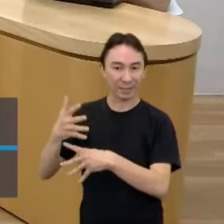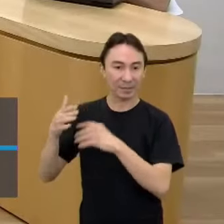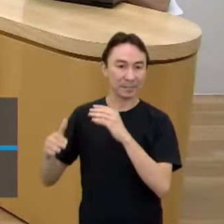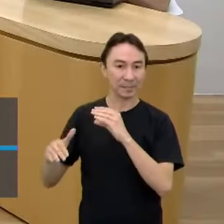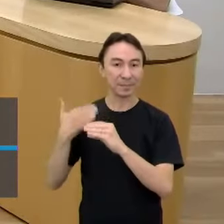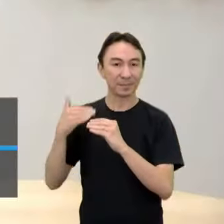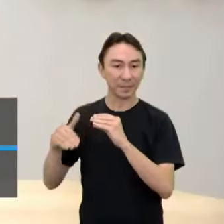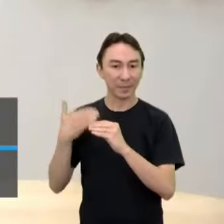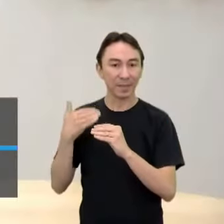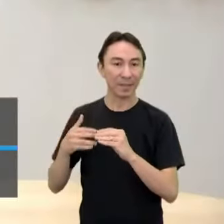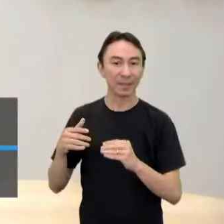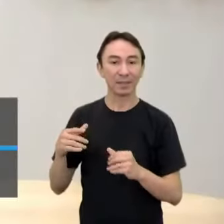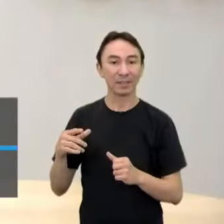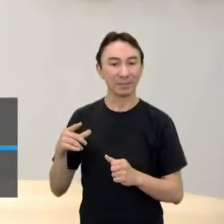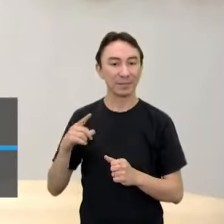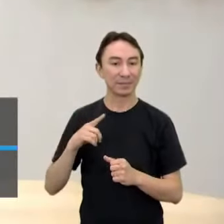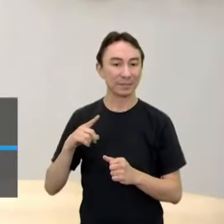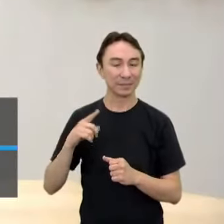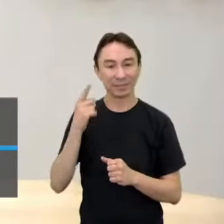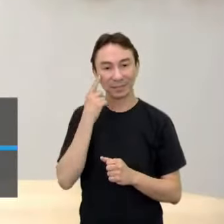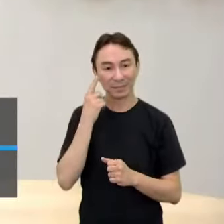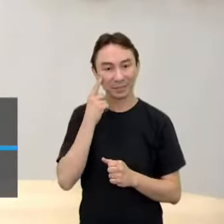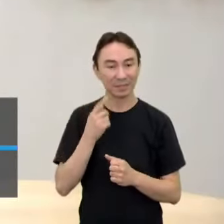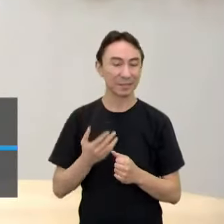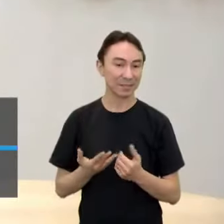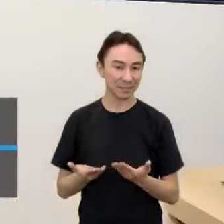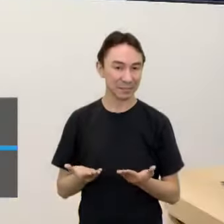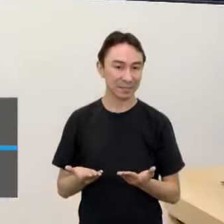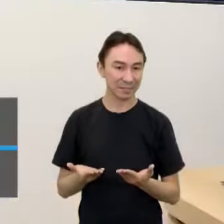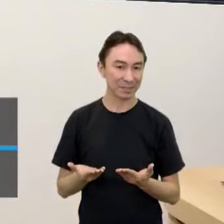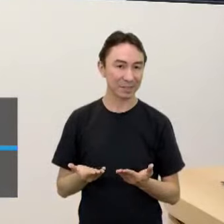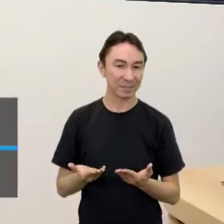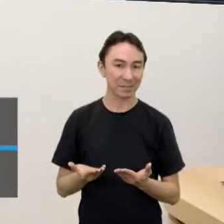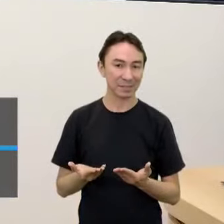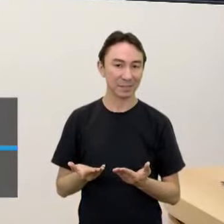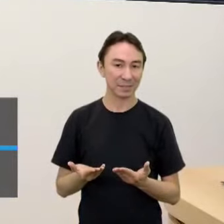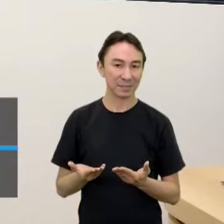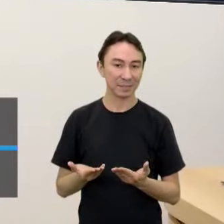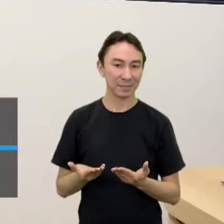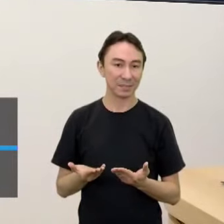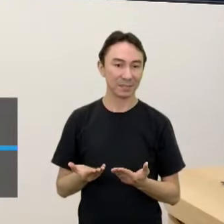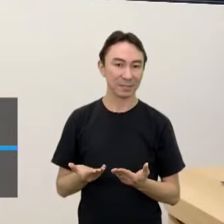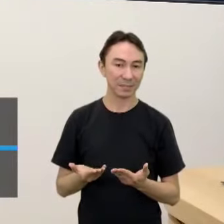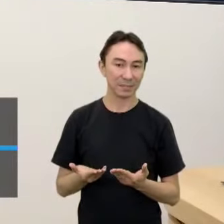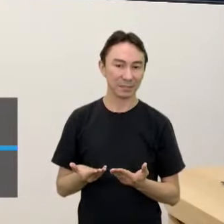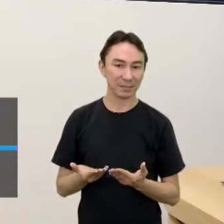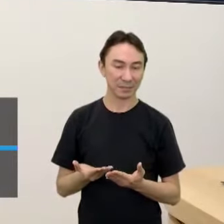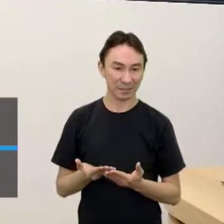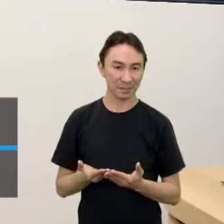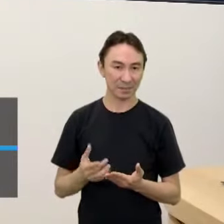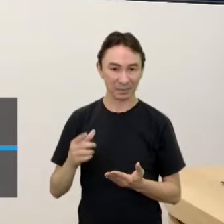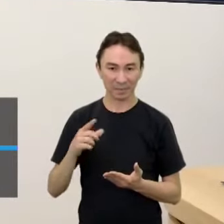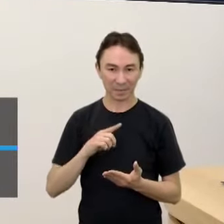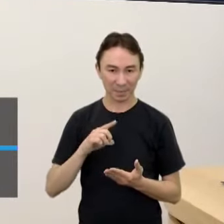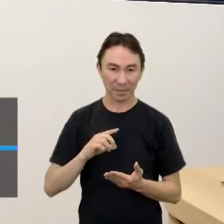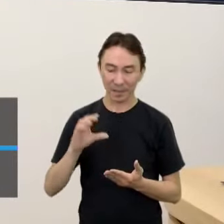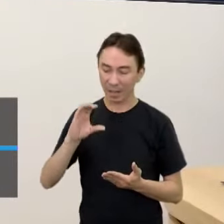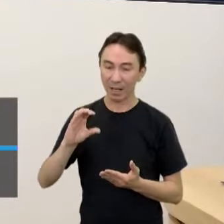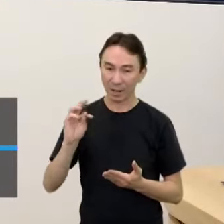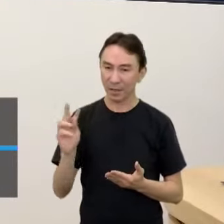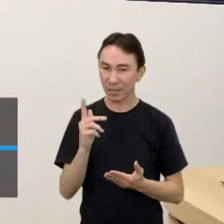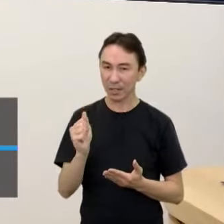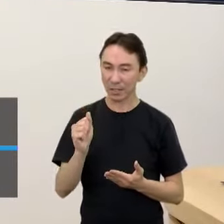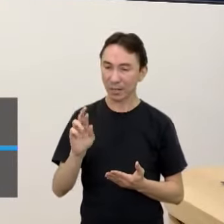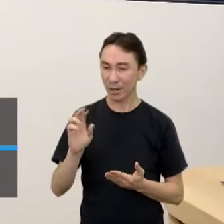Charon. Ok, Charon por causa do rio do rio Caronte. Caronte. Então, Caronte.